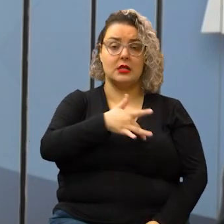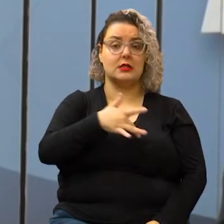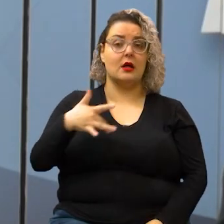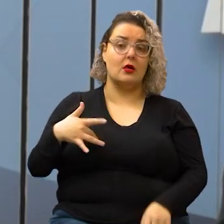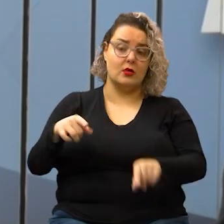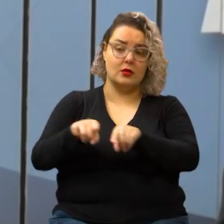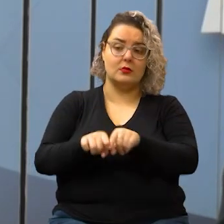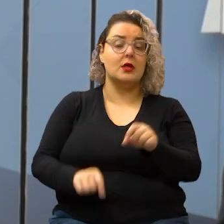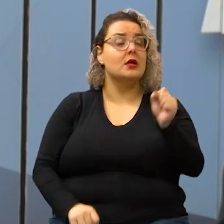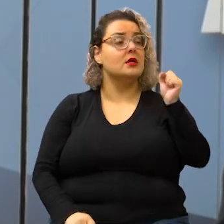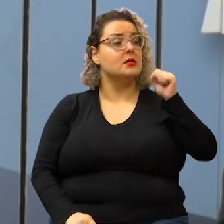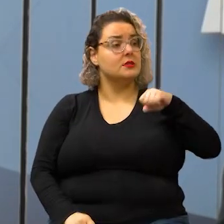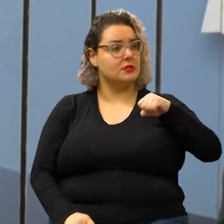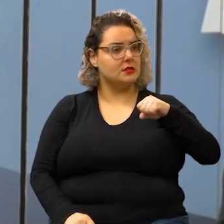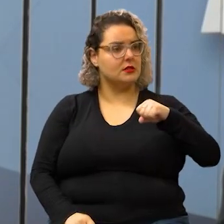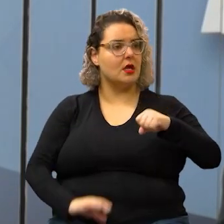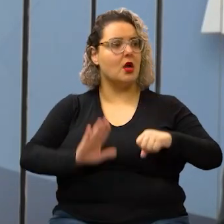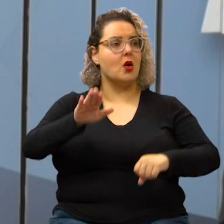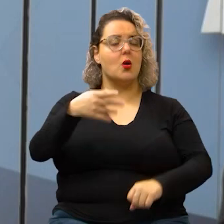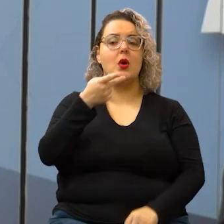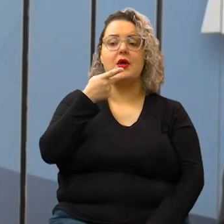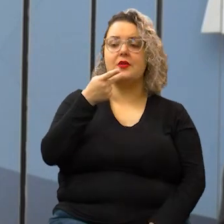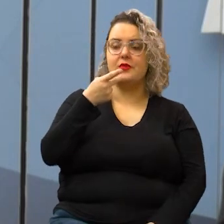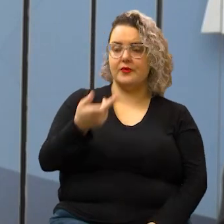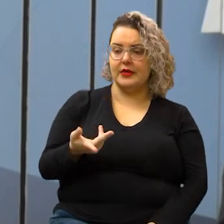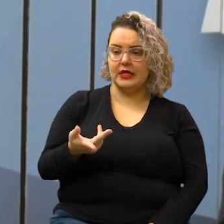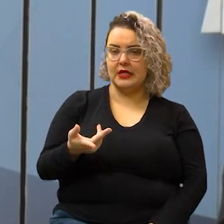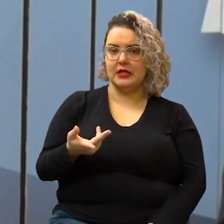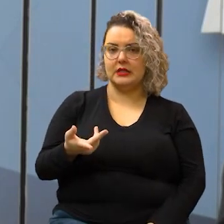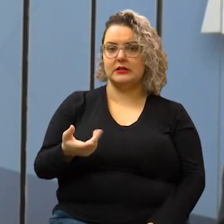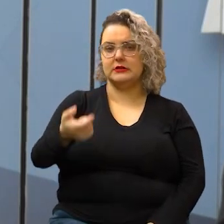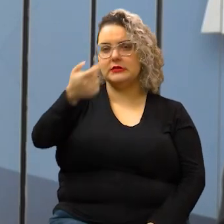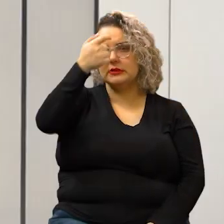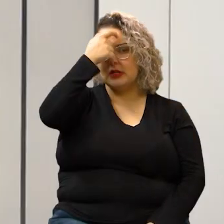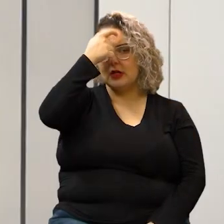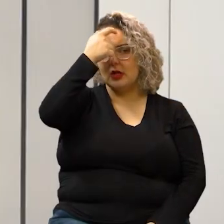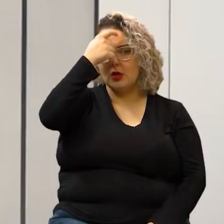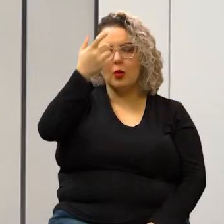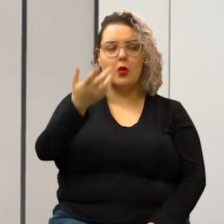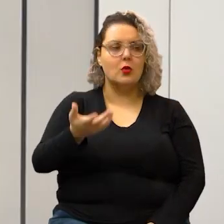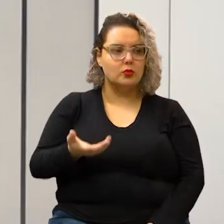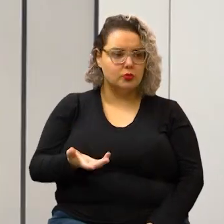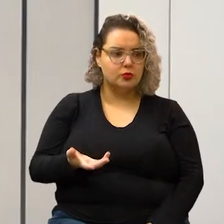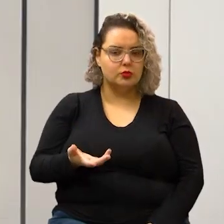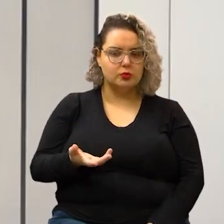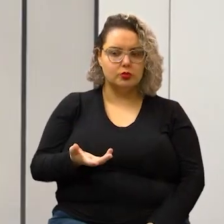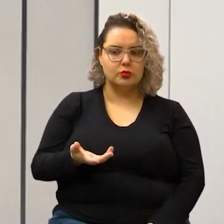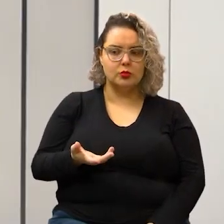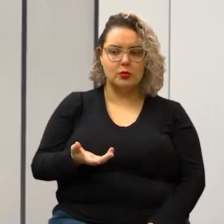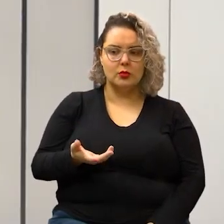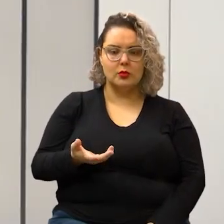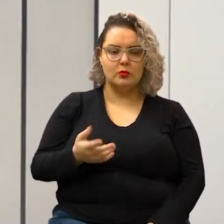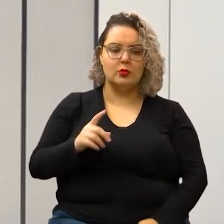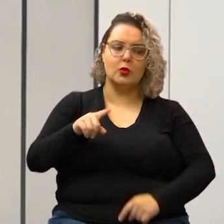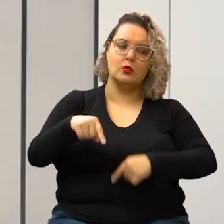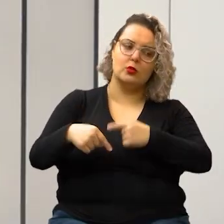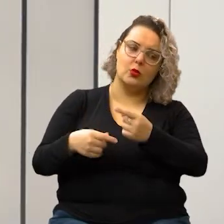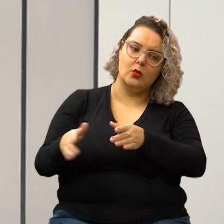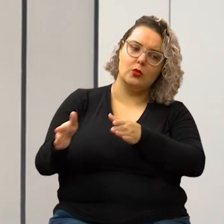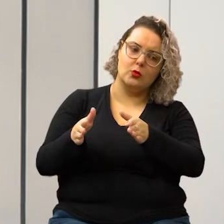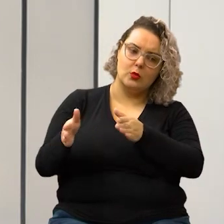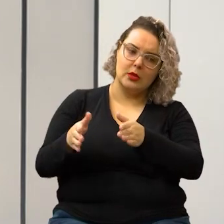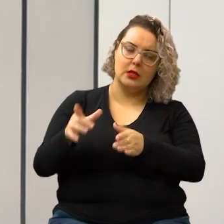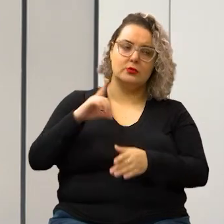Sim, e quando a gente fala dessa questão e dessa consciência, Por outro lado, a gente tem